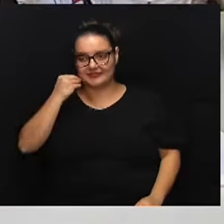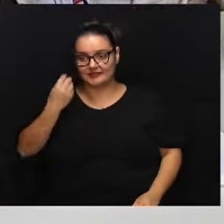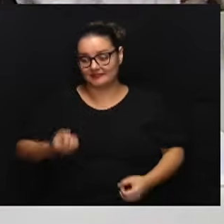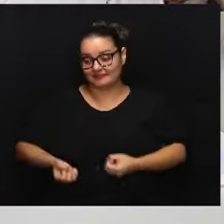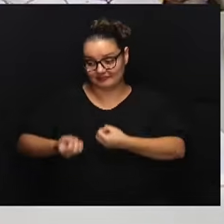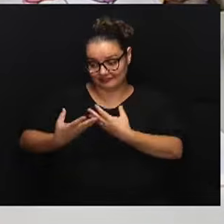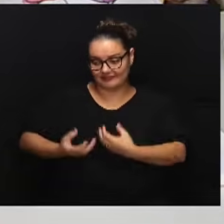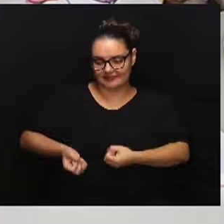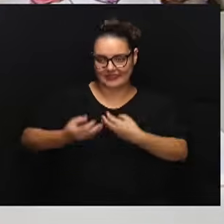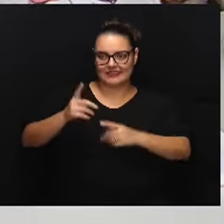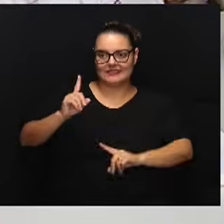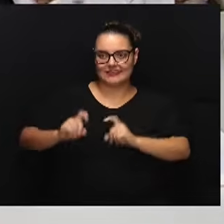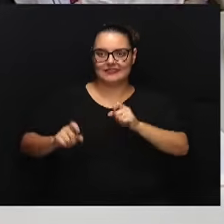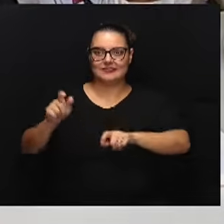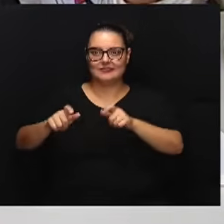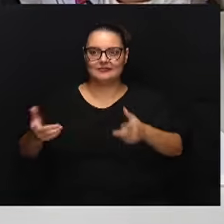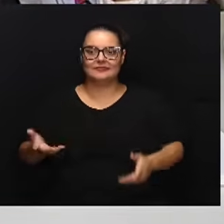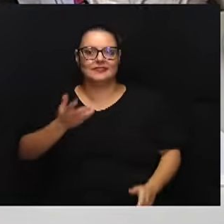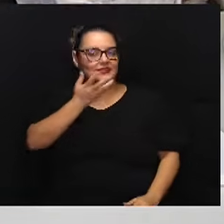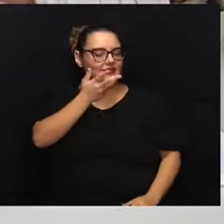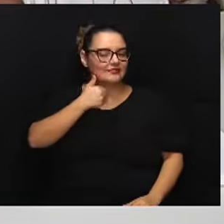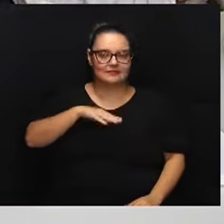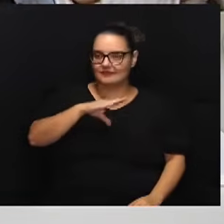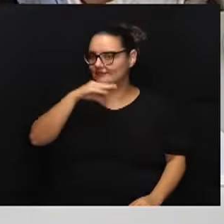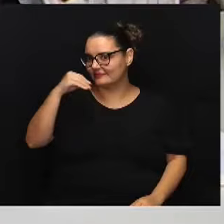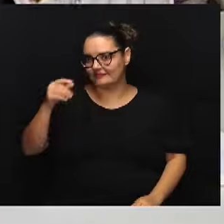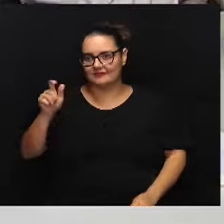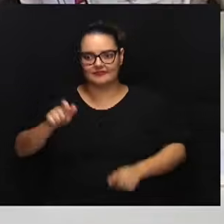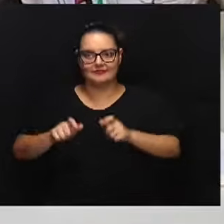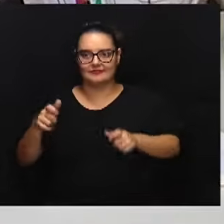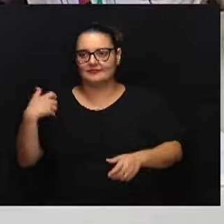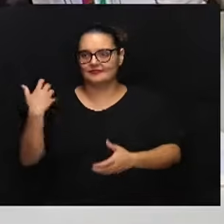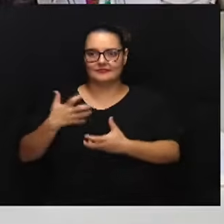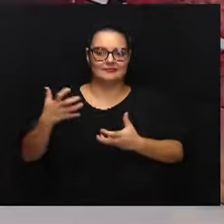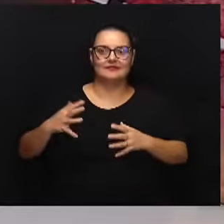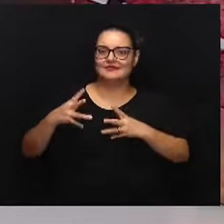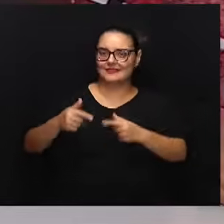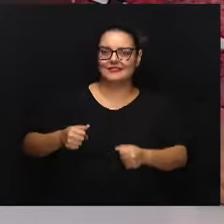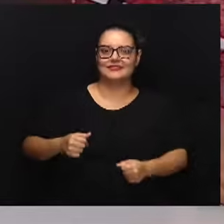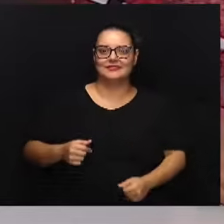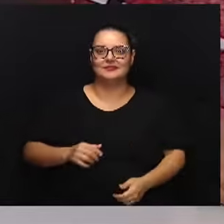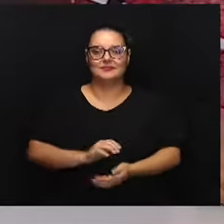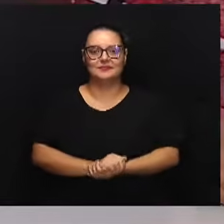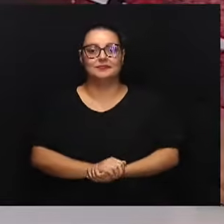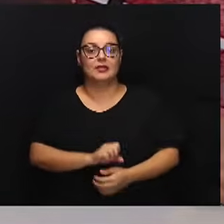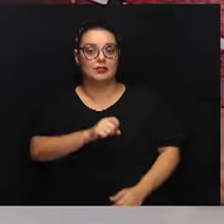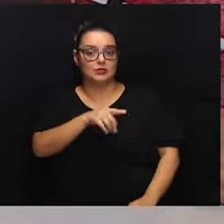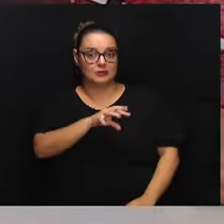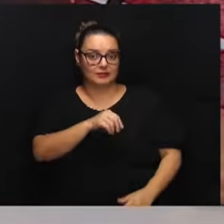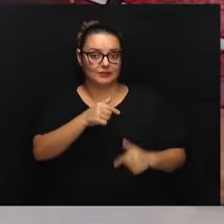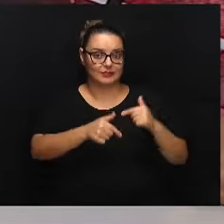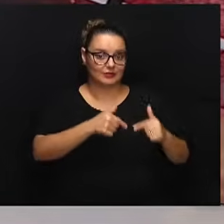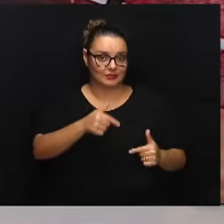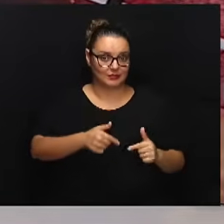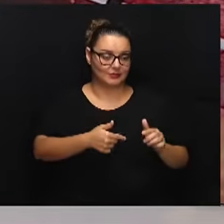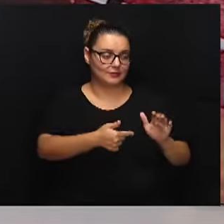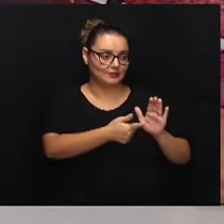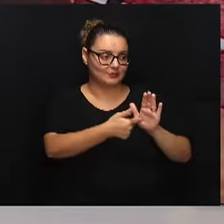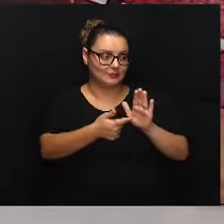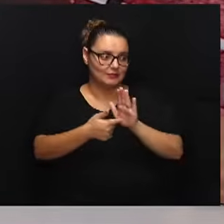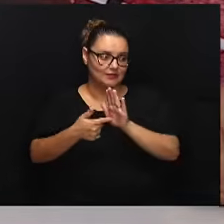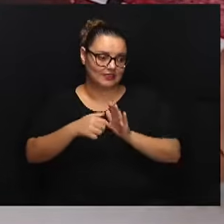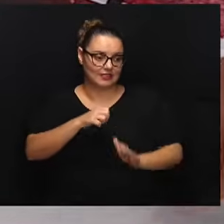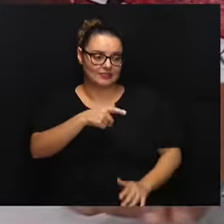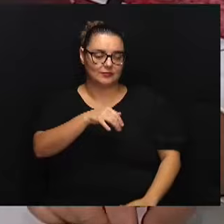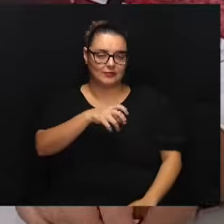artísticas para as pessoas, assim. Tanto crianças, adolescentes, pessoas da terceira idade, todo mundo em geral. E o Sandro trabalha com exposições.